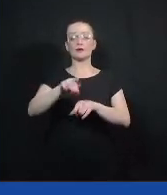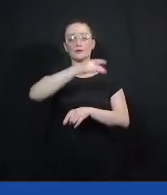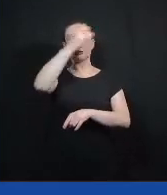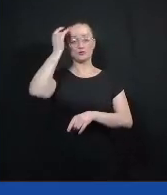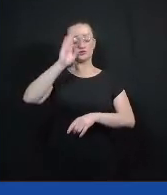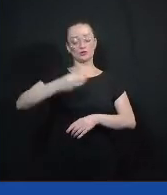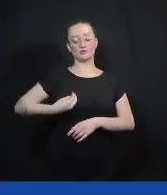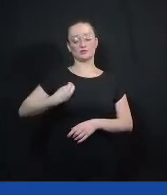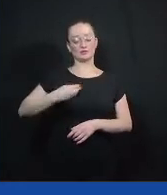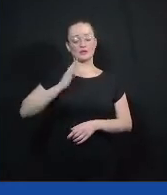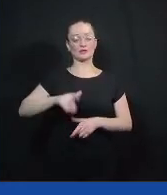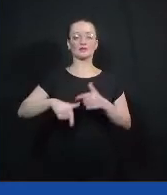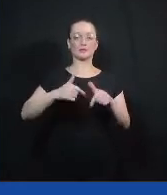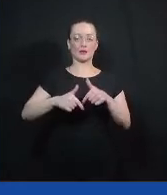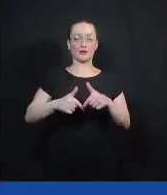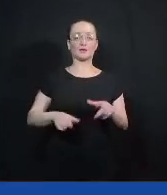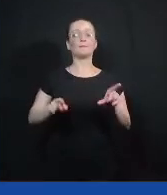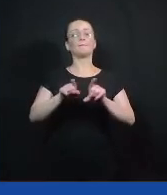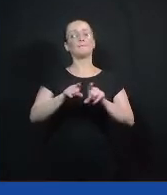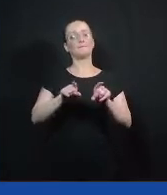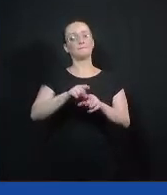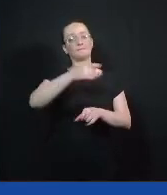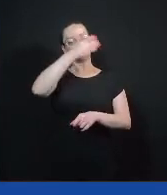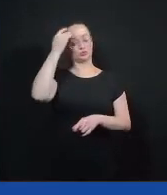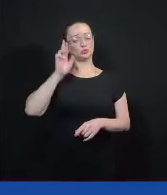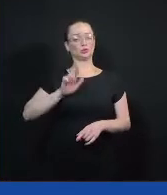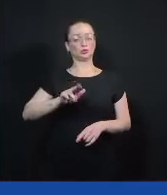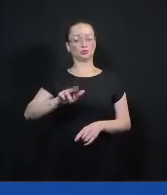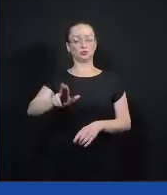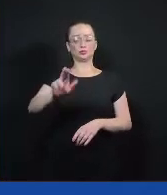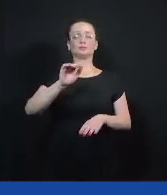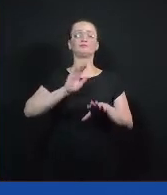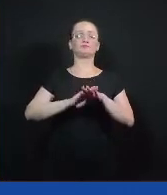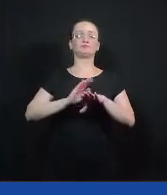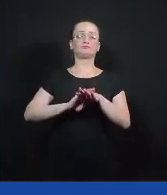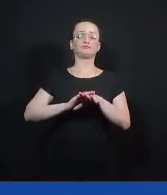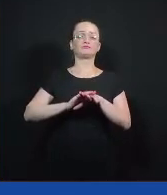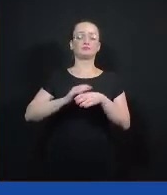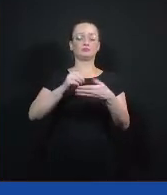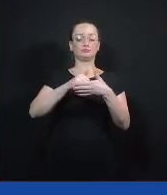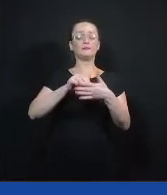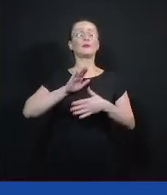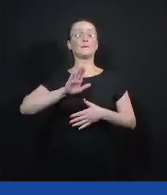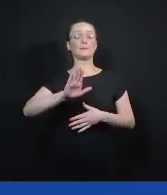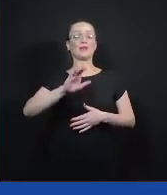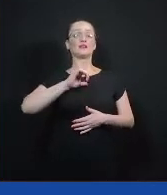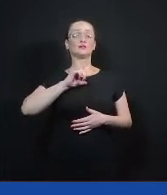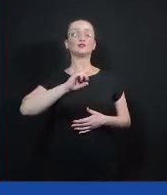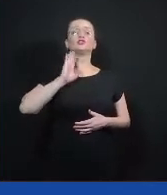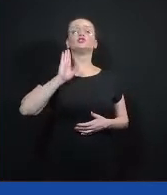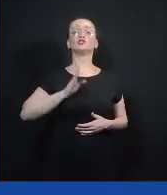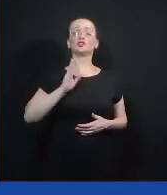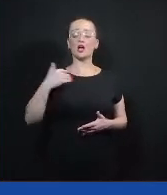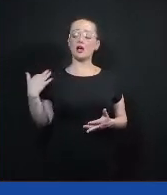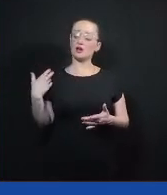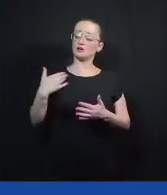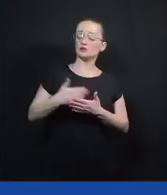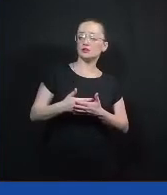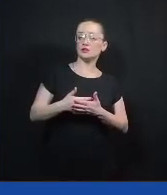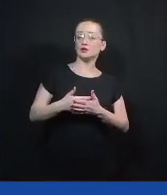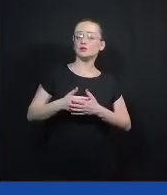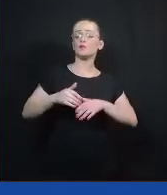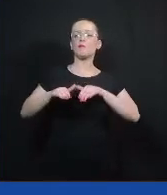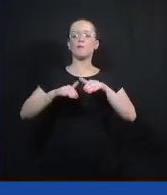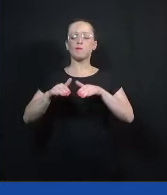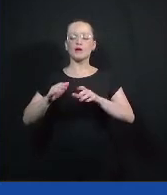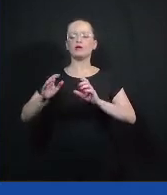no cargo, mas também vale para aquele que nunca exerceu um cargo eletivo, mas que tem sim uma trajetória de